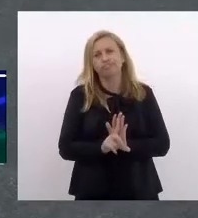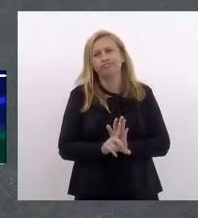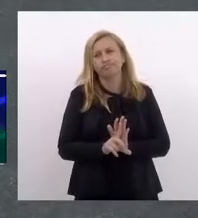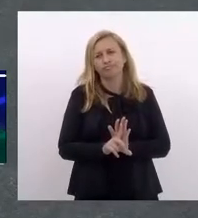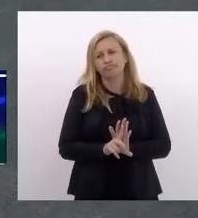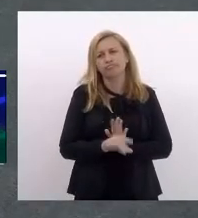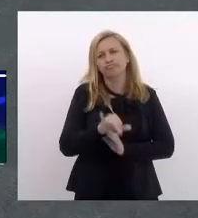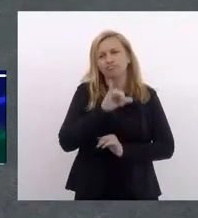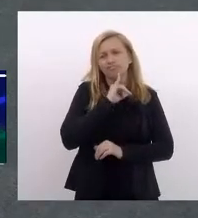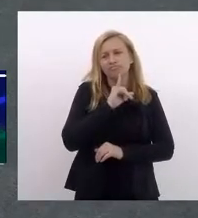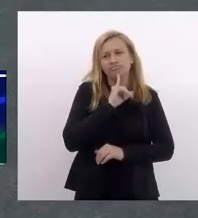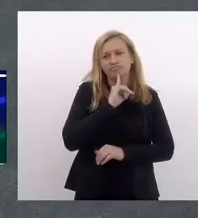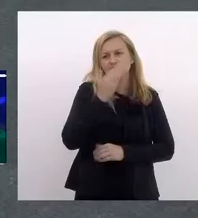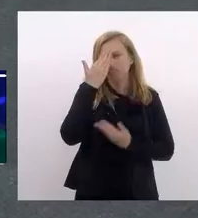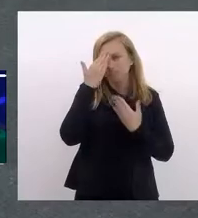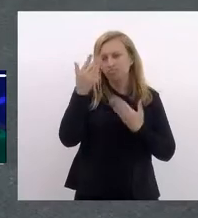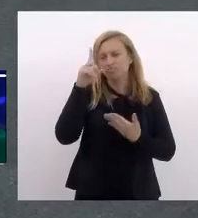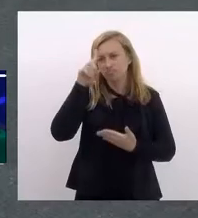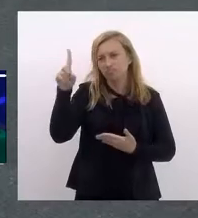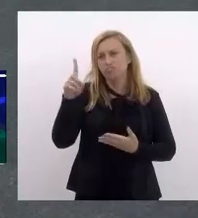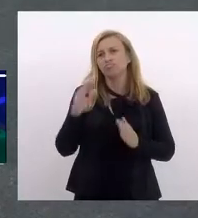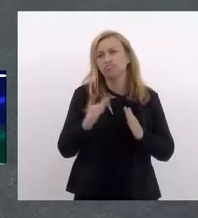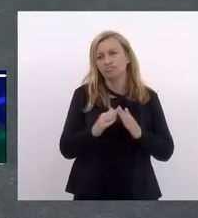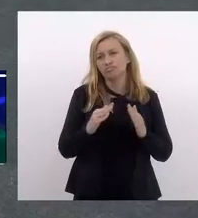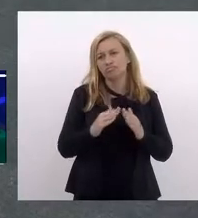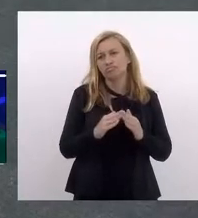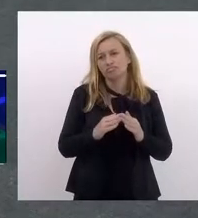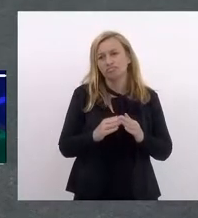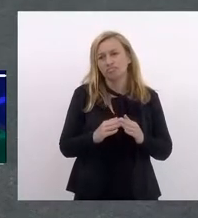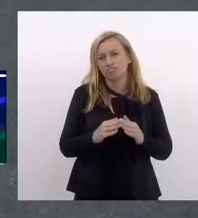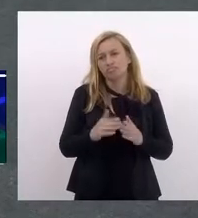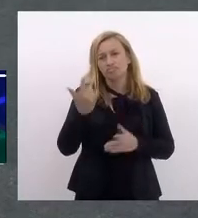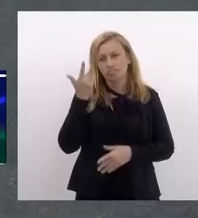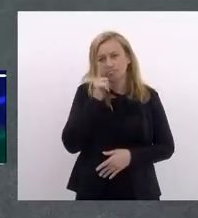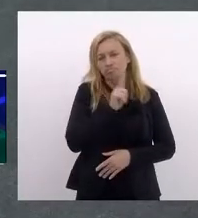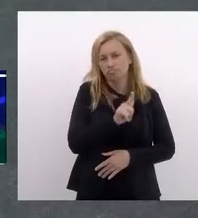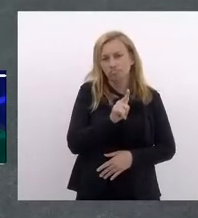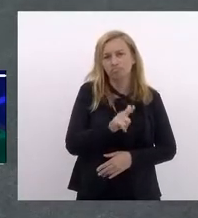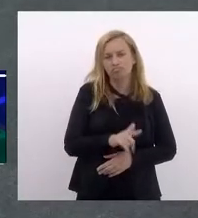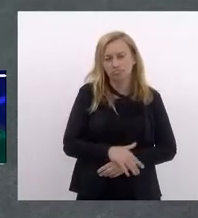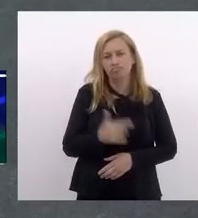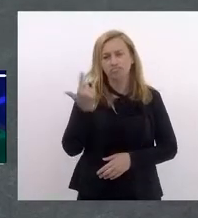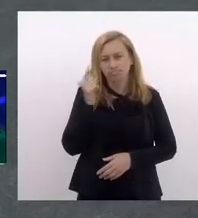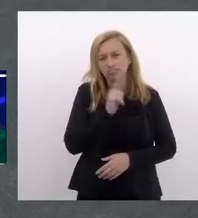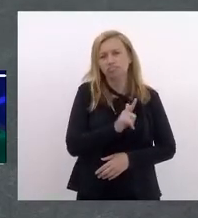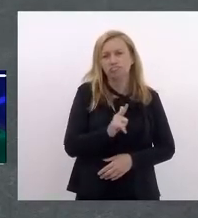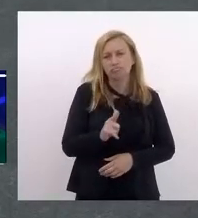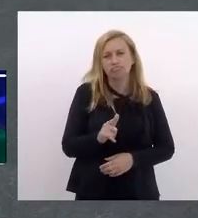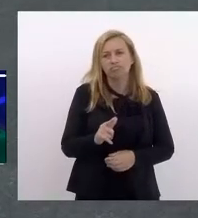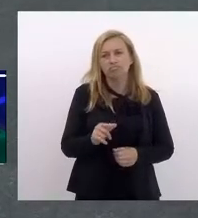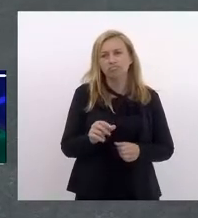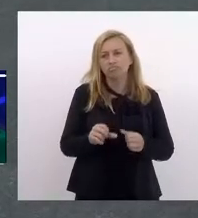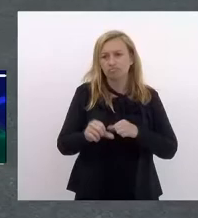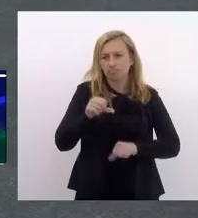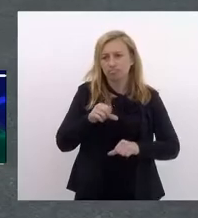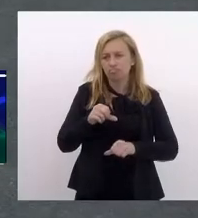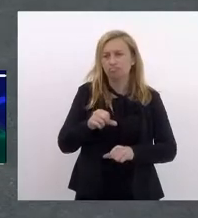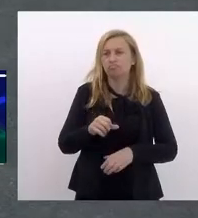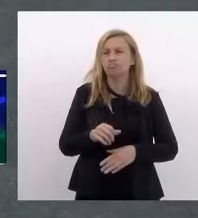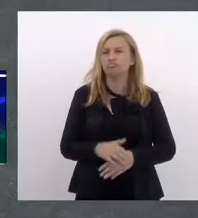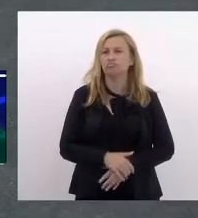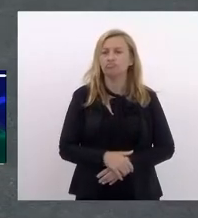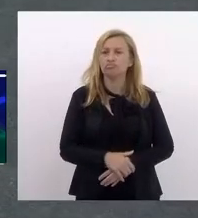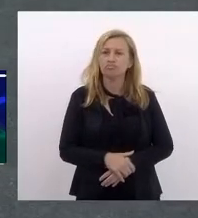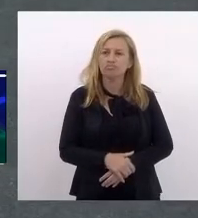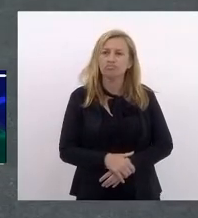e, infelizmente, graças a Deus, essa casa conseguiu, né, conseguiu reverter isso. Então, parabéns a vocês